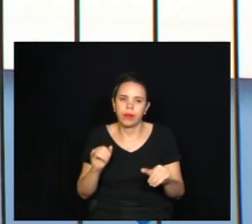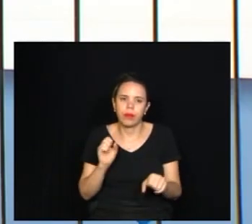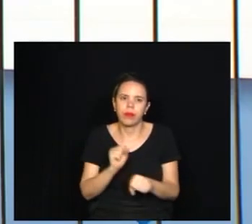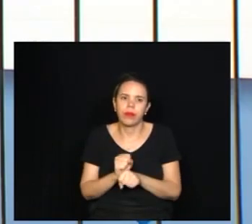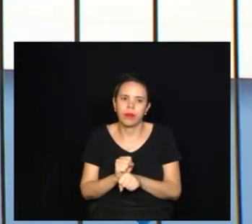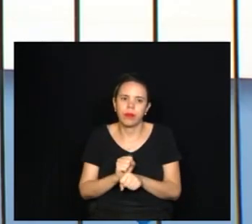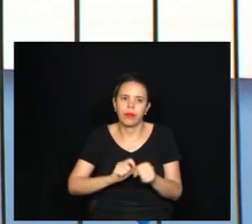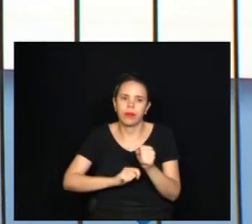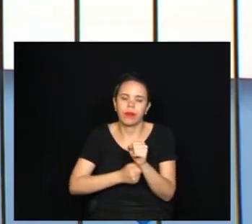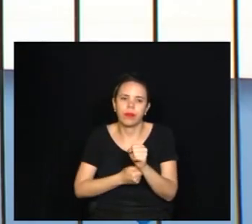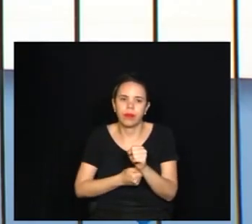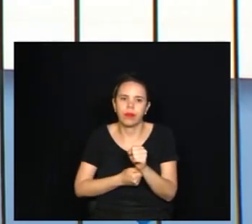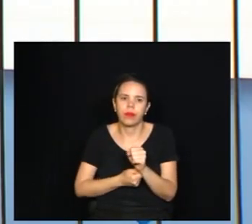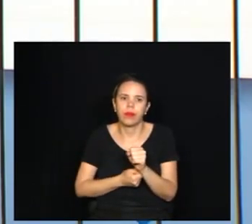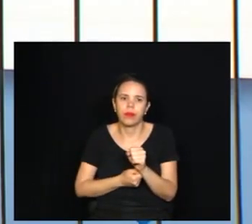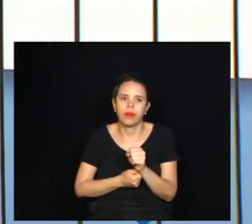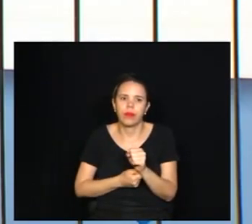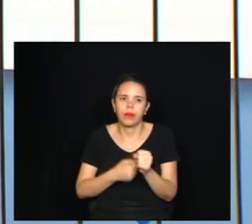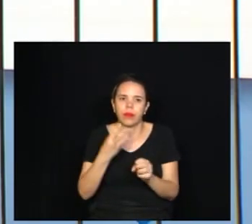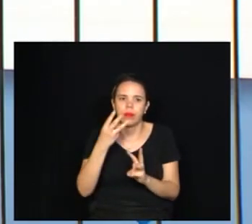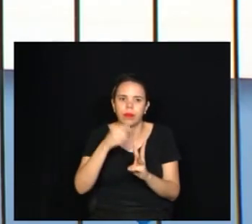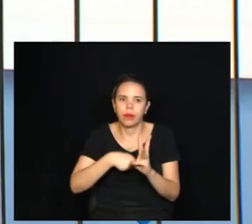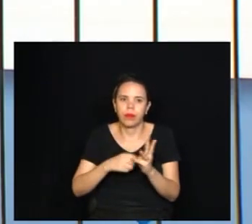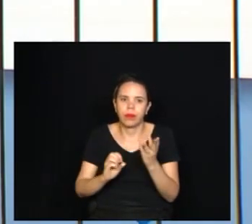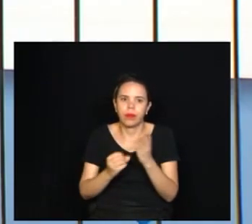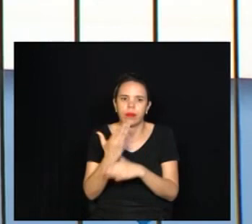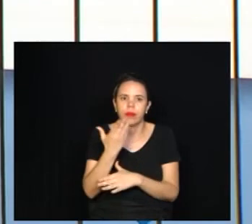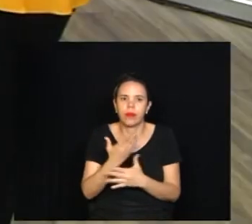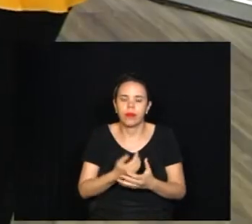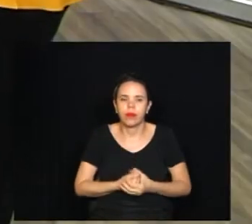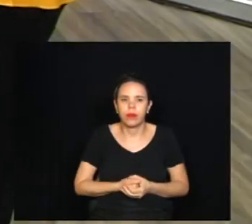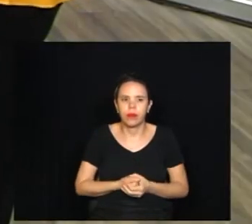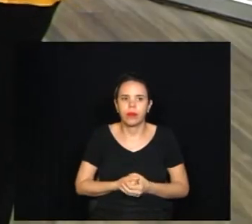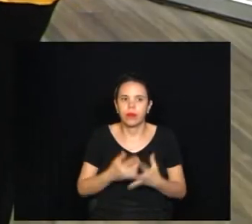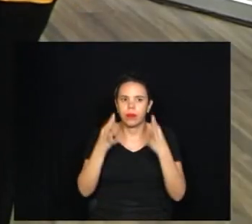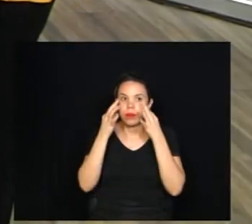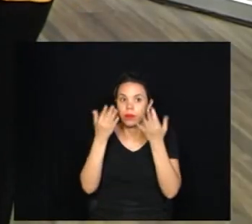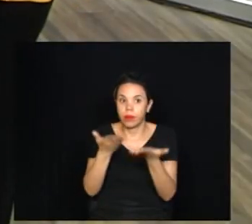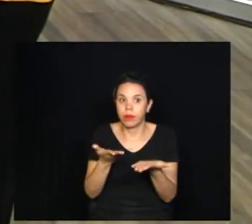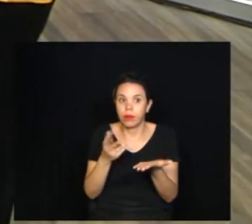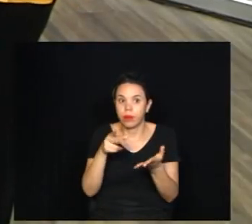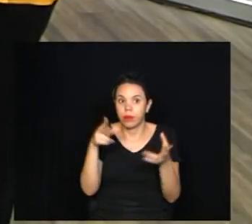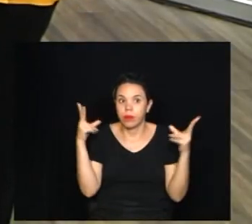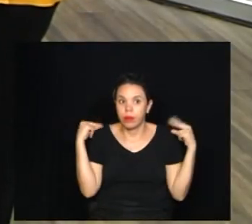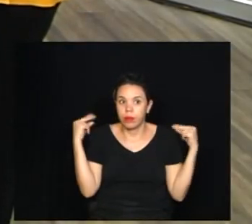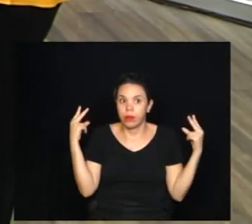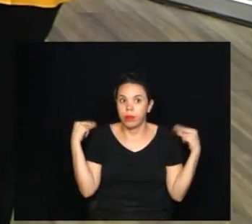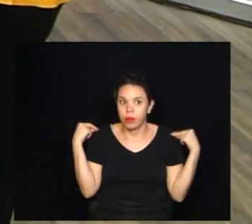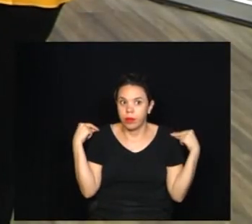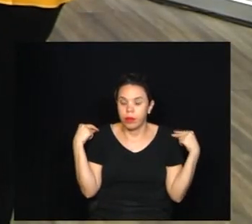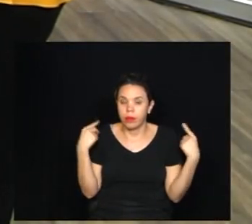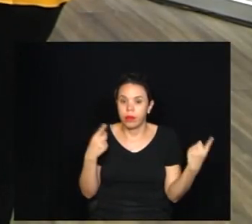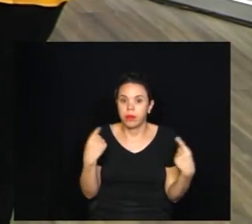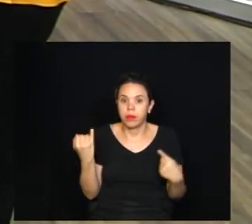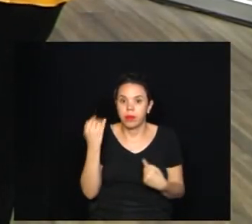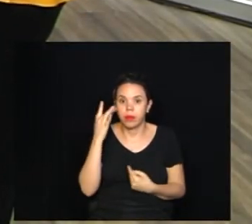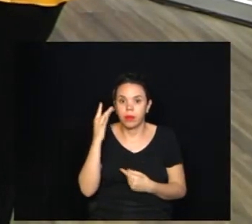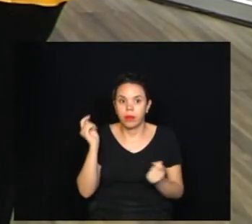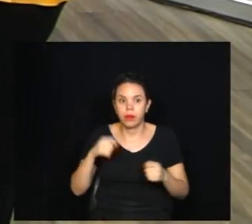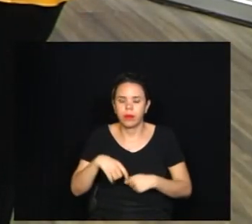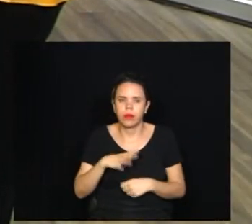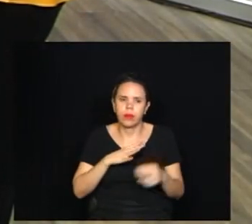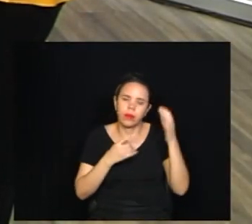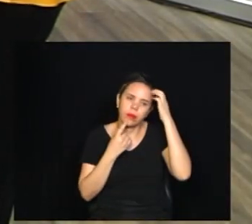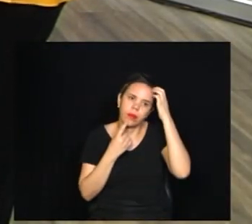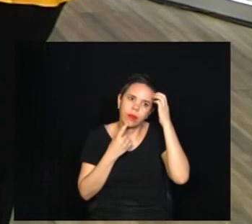esses bloqueios parciais, durante 3 meses vão acontecer ali. Então, atenção, você é motorista, já que é uma via importante aqui da cidade de